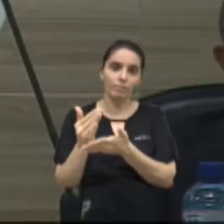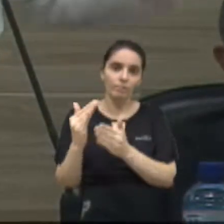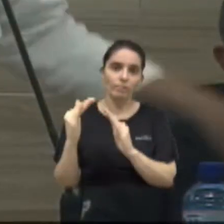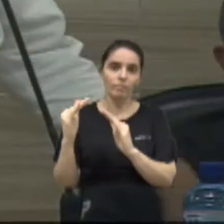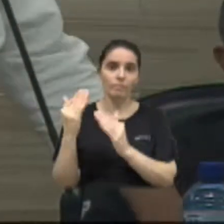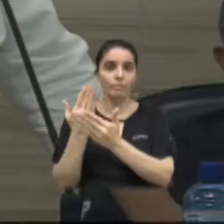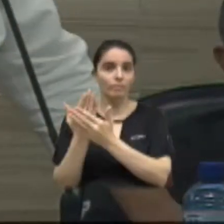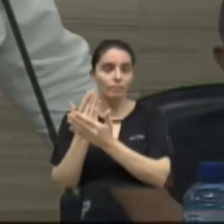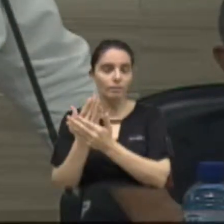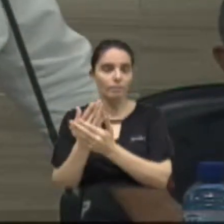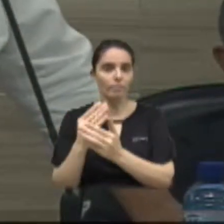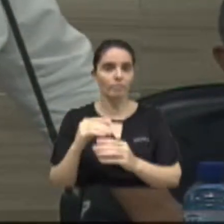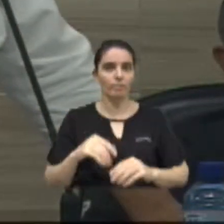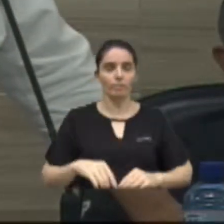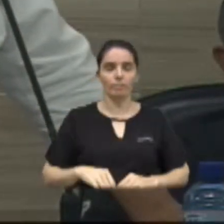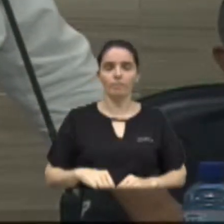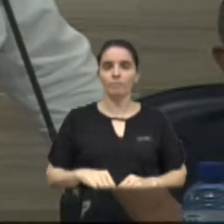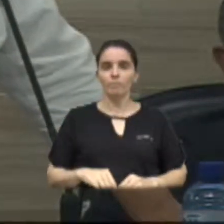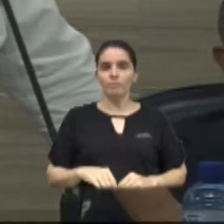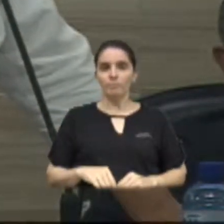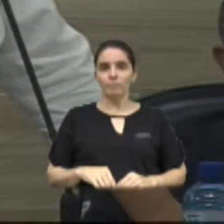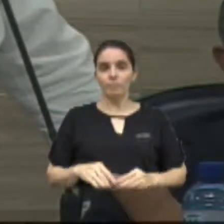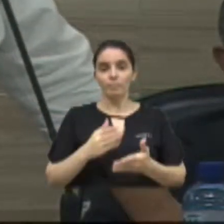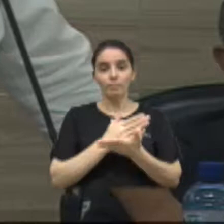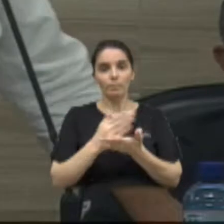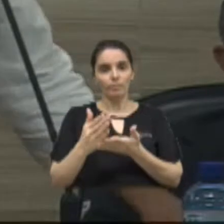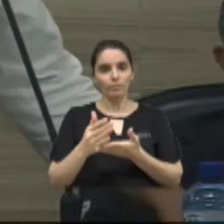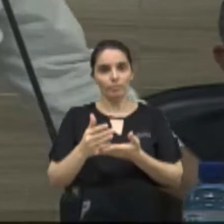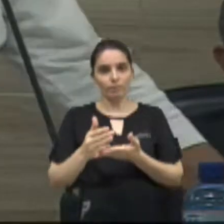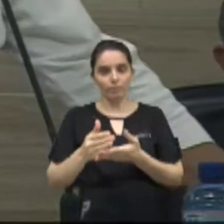mais por mandato judicial, não porque essa direção